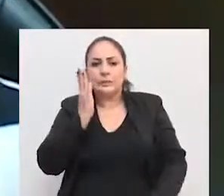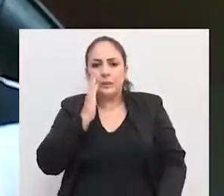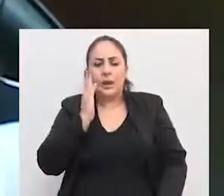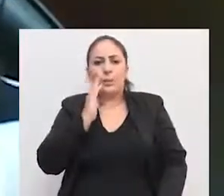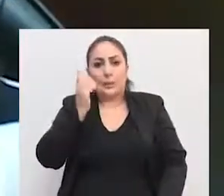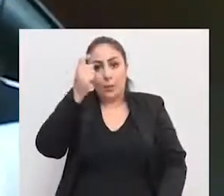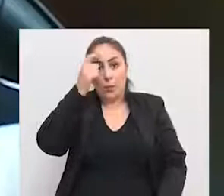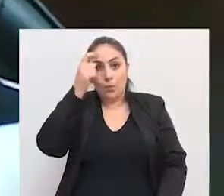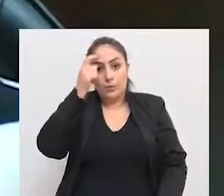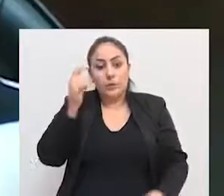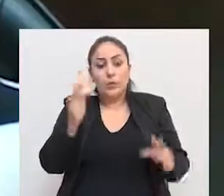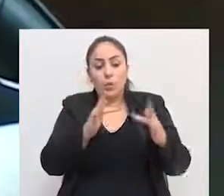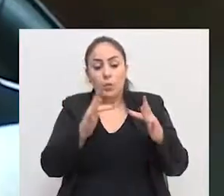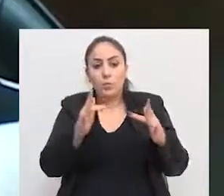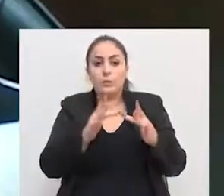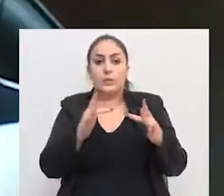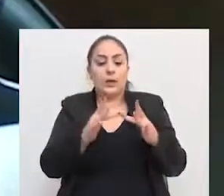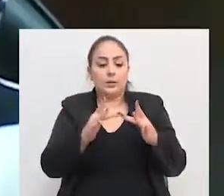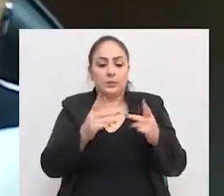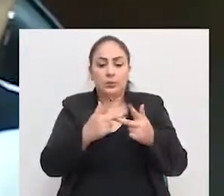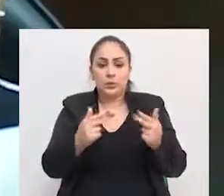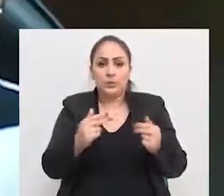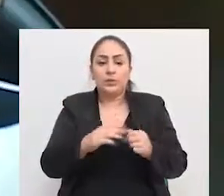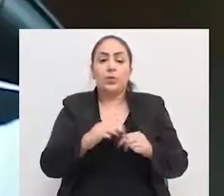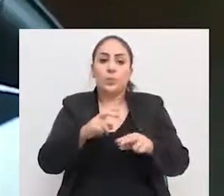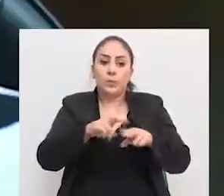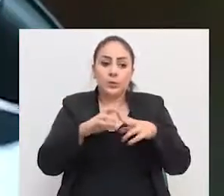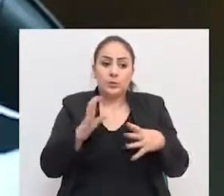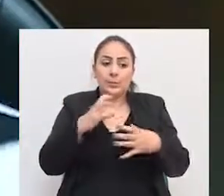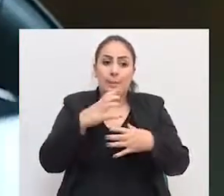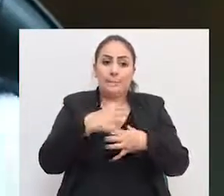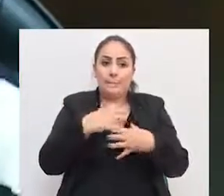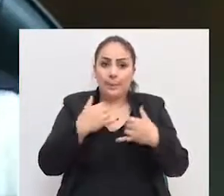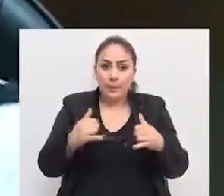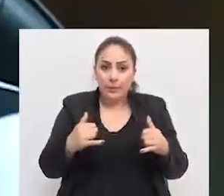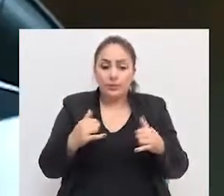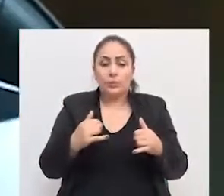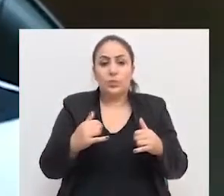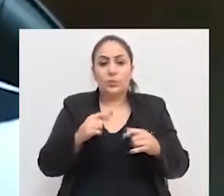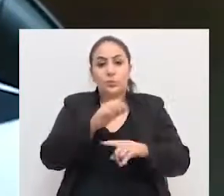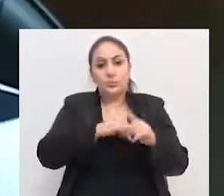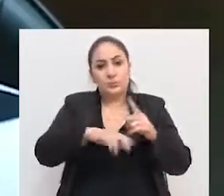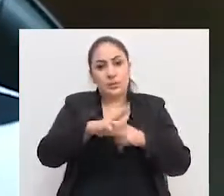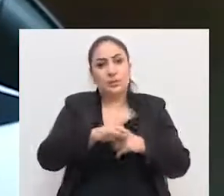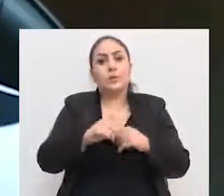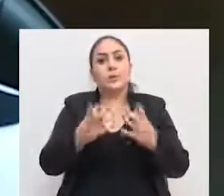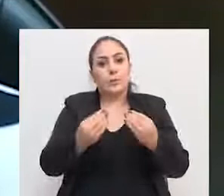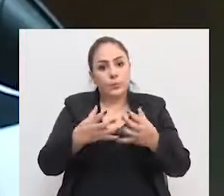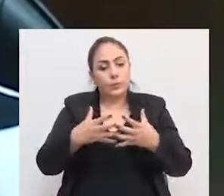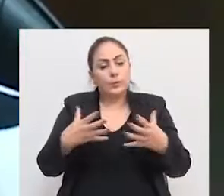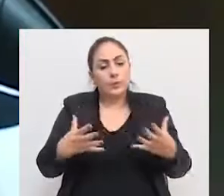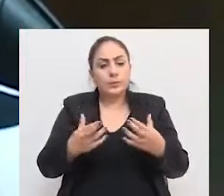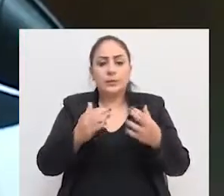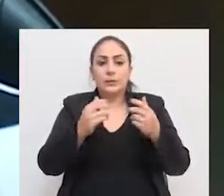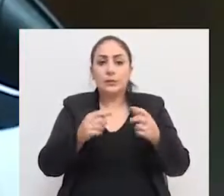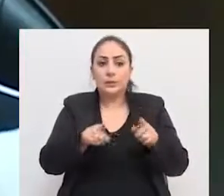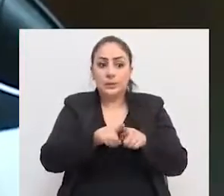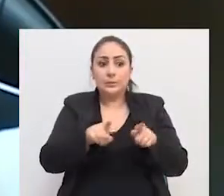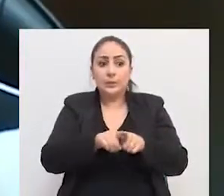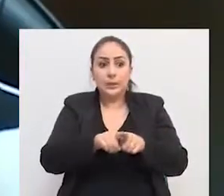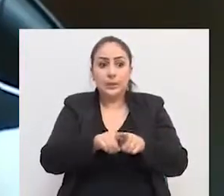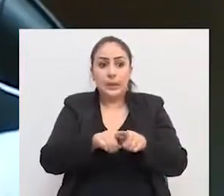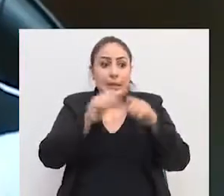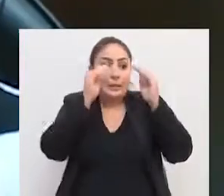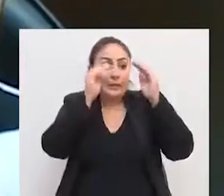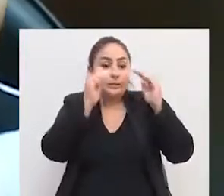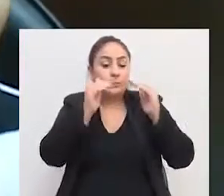né, até de contato, de convívio. Então, esse impacto na sociedade vai ser muito grande. E